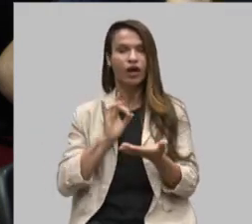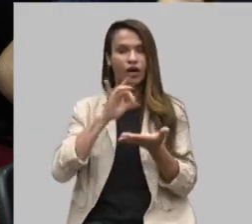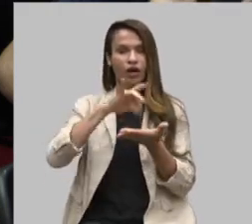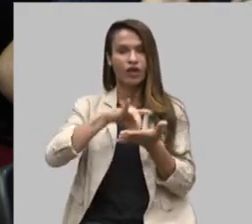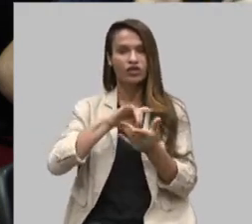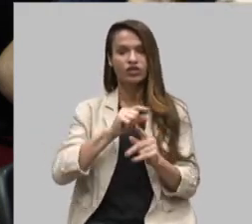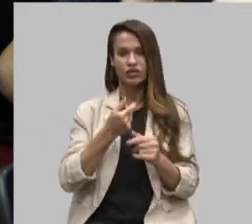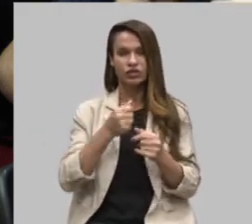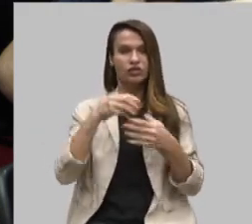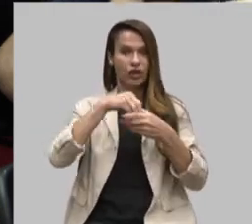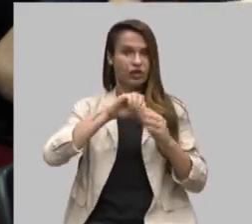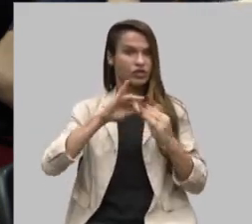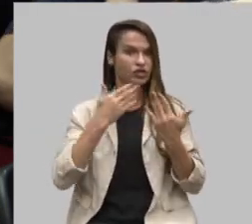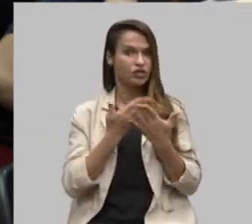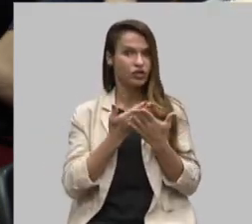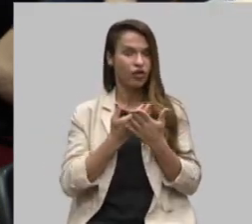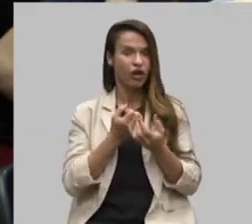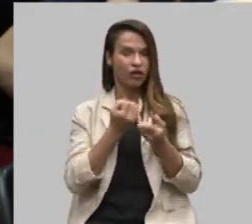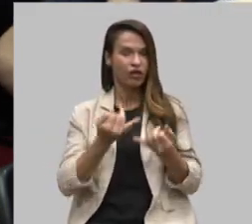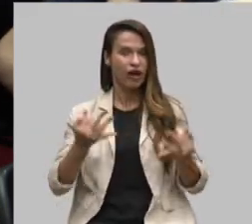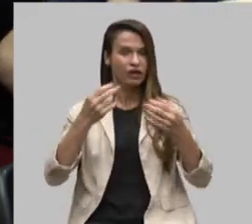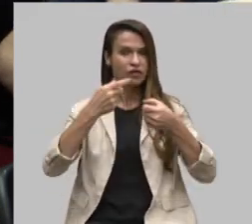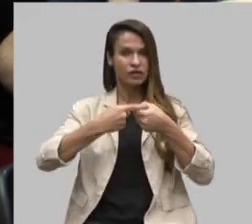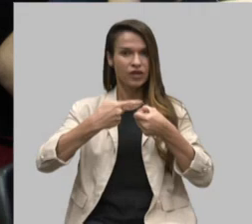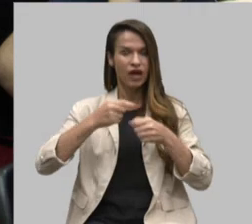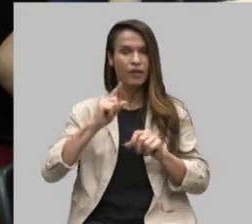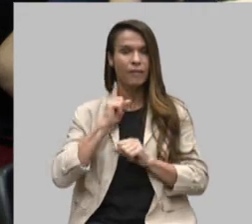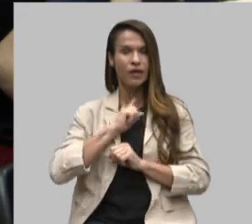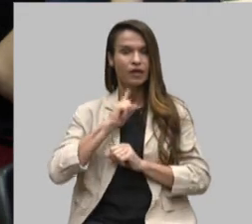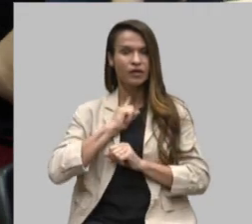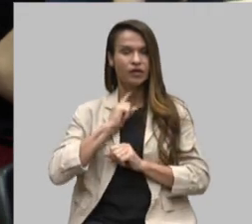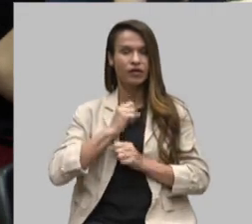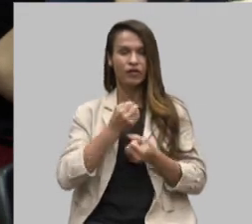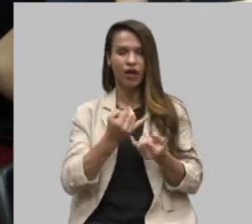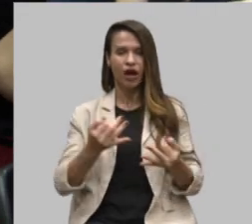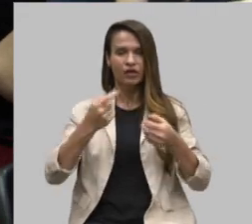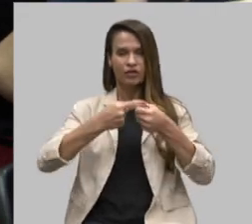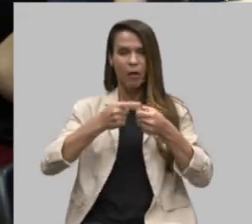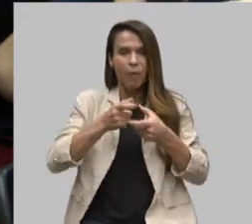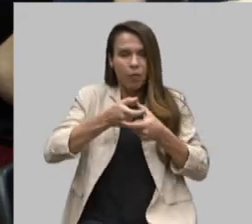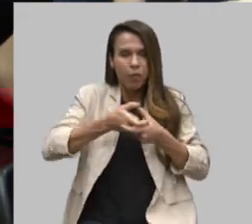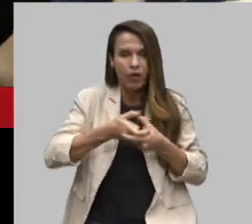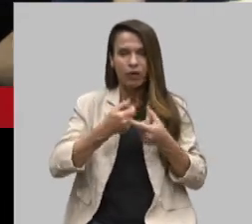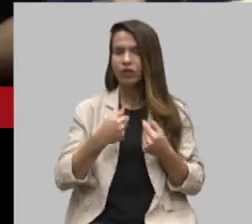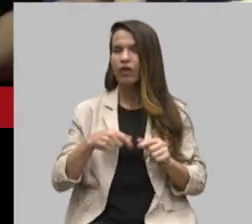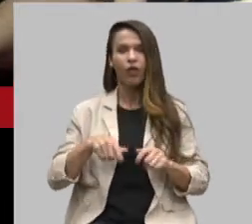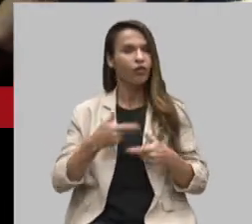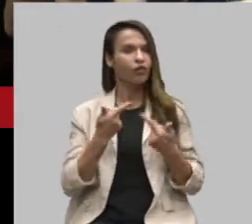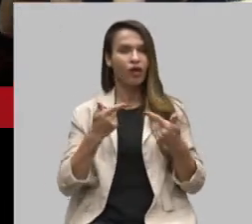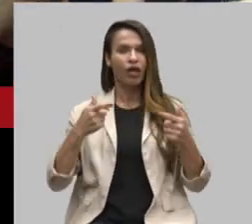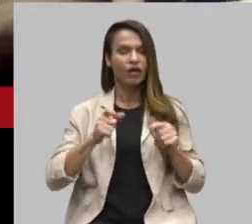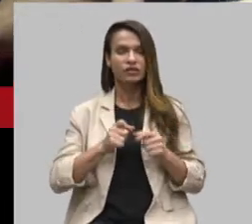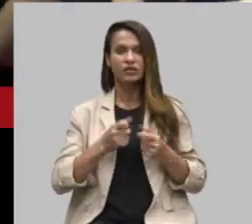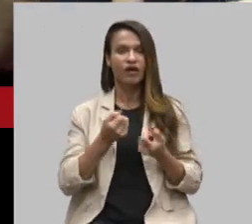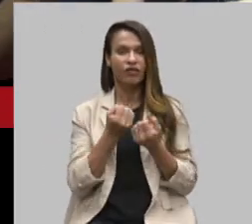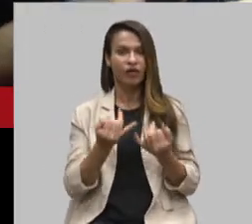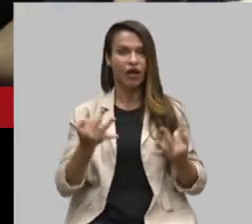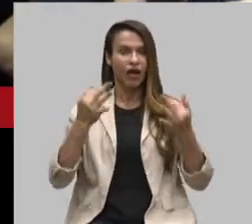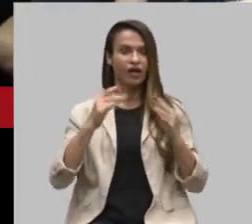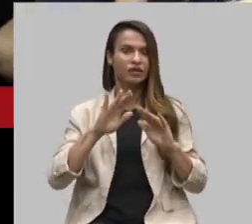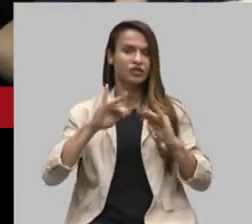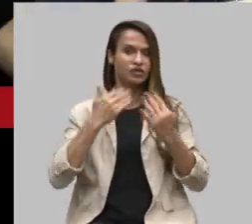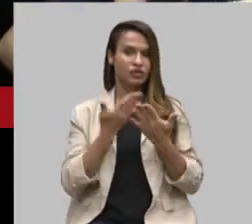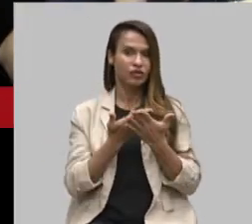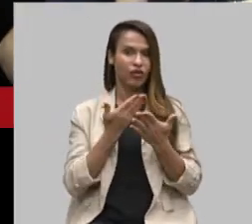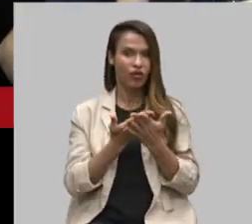então muitas cidades que em Minas Gerais são muitas cidades que são pequenas não possuem essa quantidade de escolas então nós